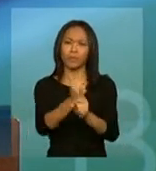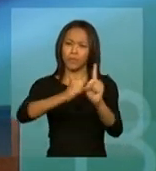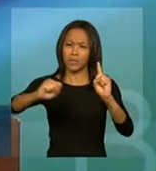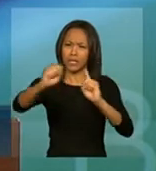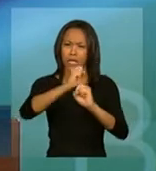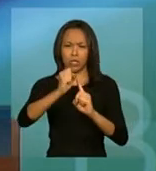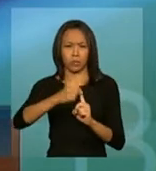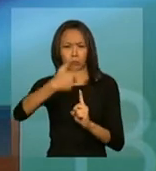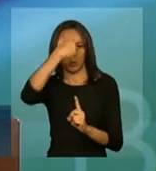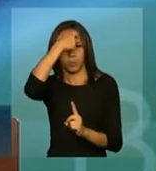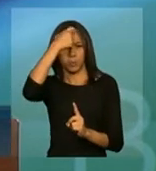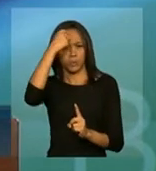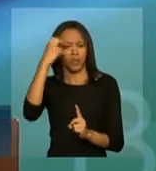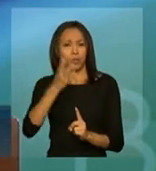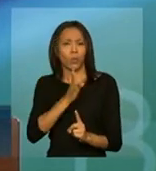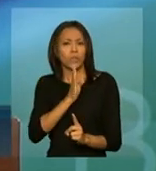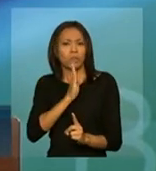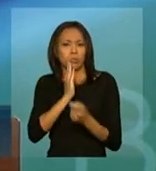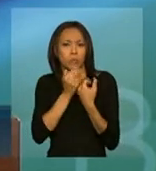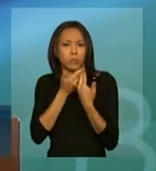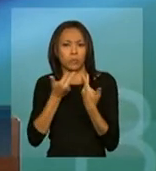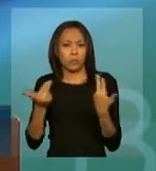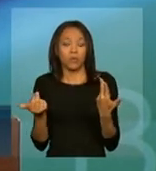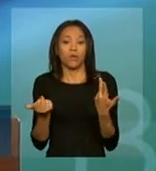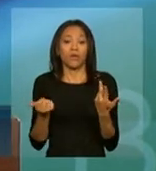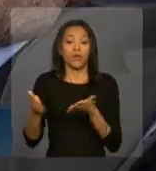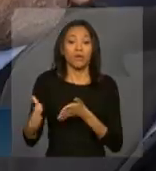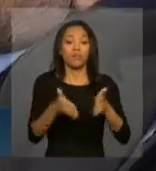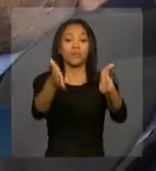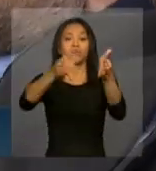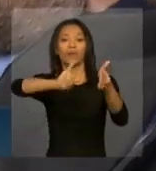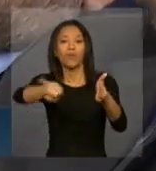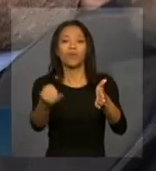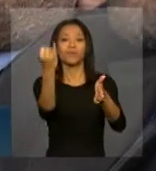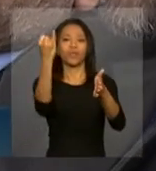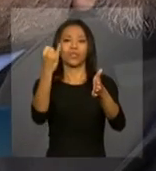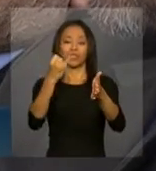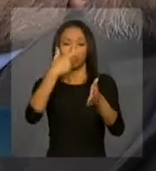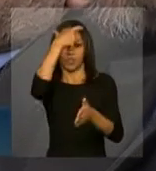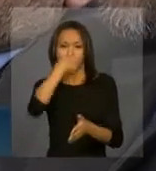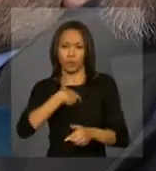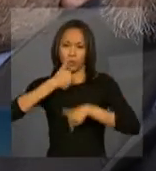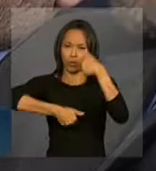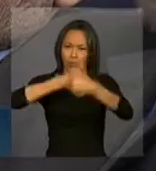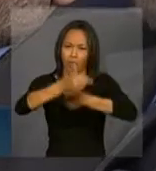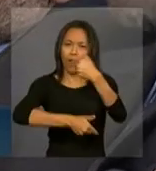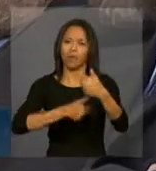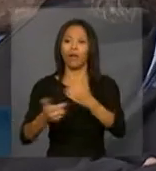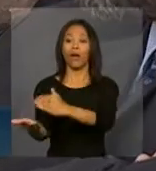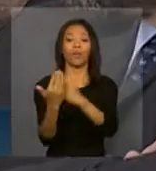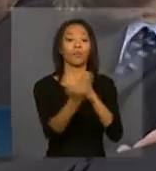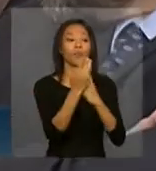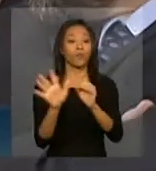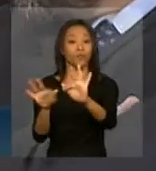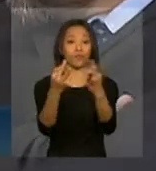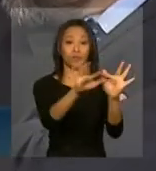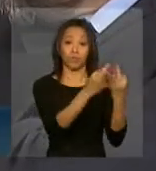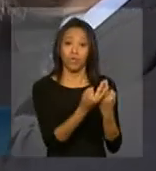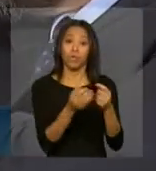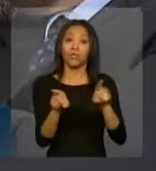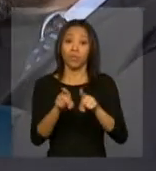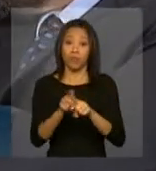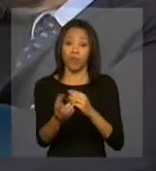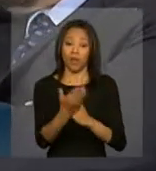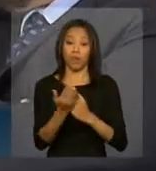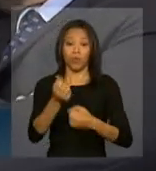conhecimento. Estamos criando os caminhos de oportunidades que conjugam o esforço individual, o apoio das famílias e as novas políticas públicas